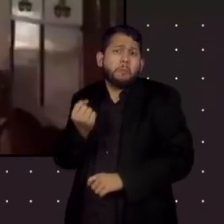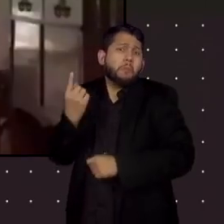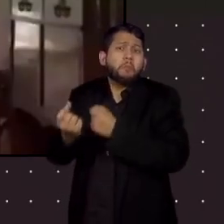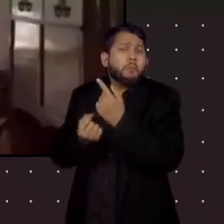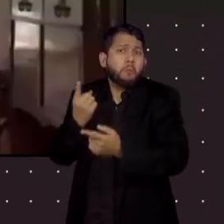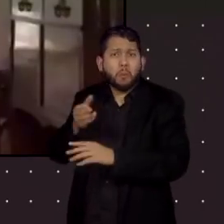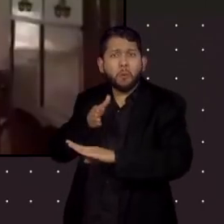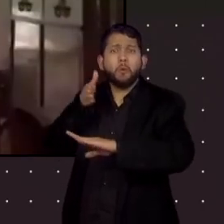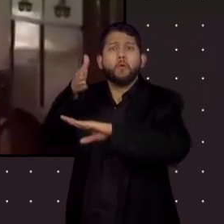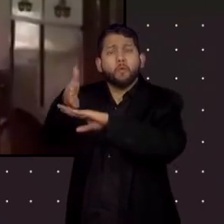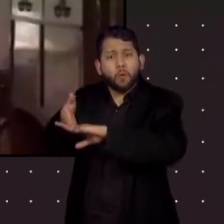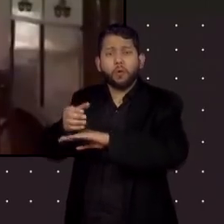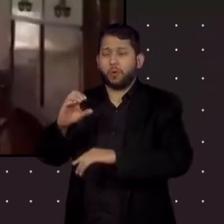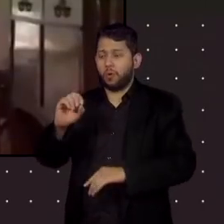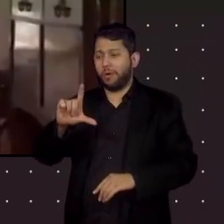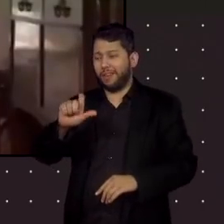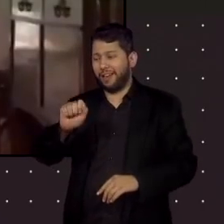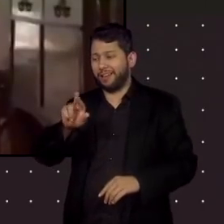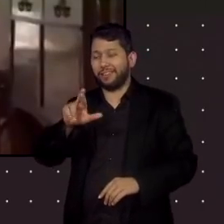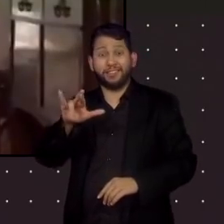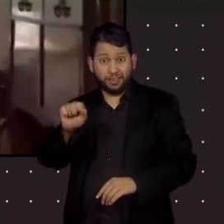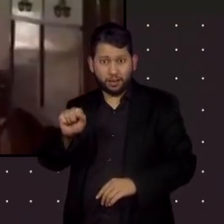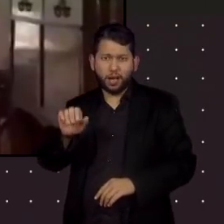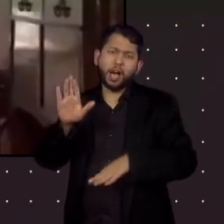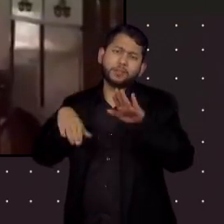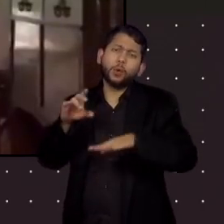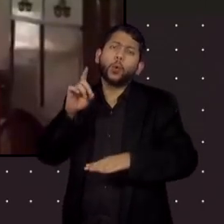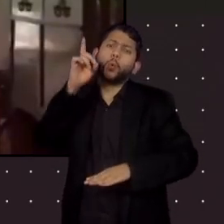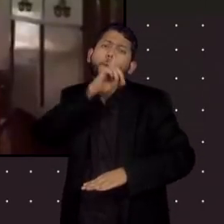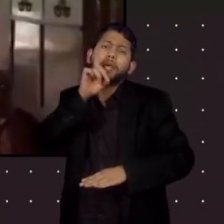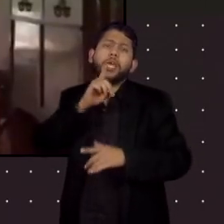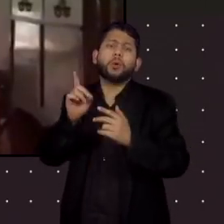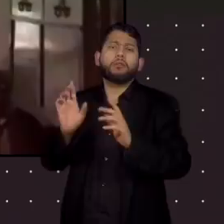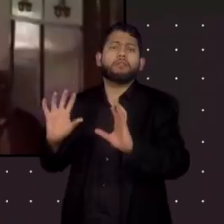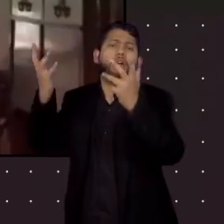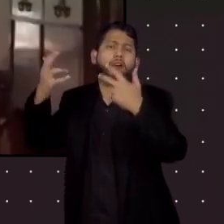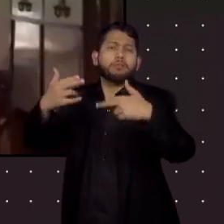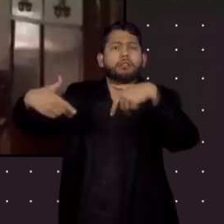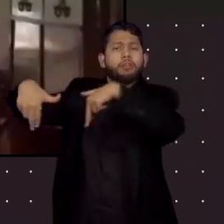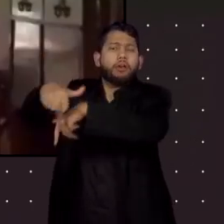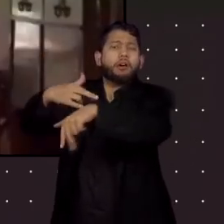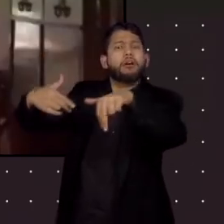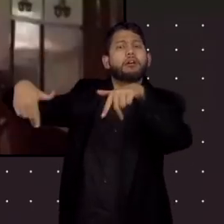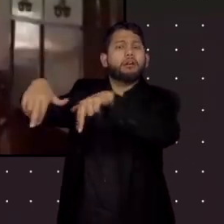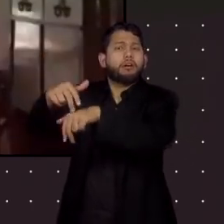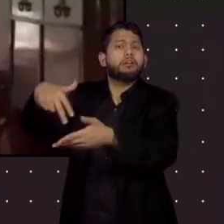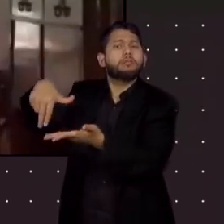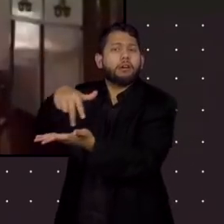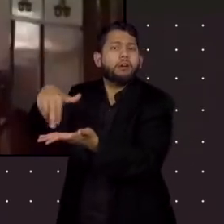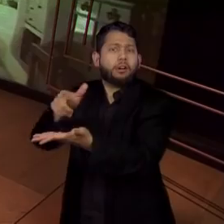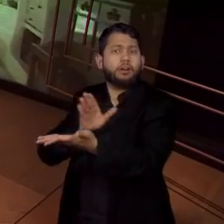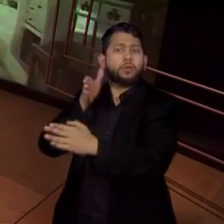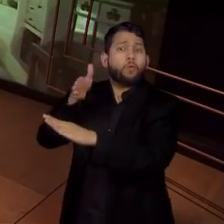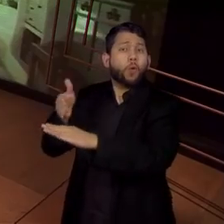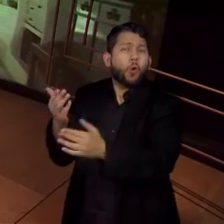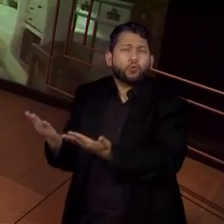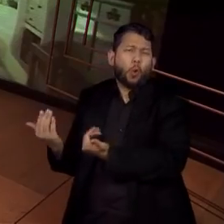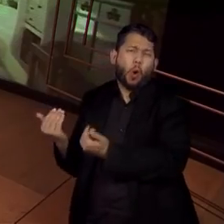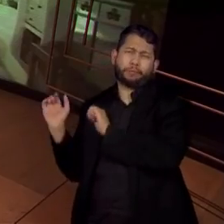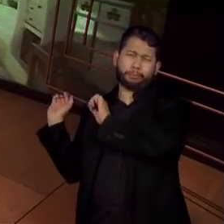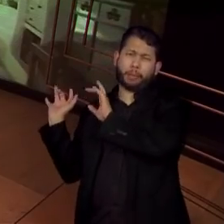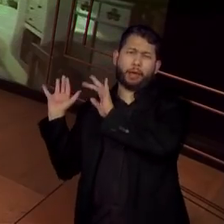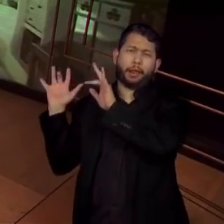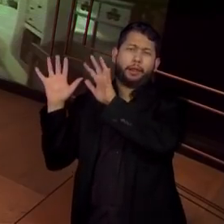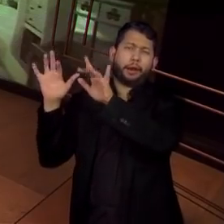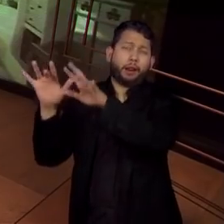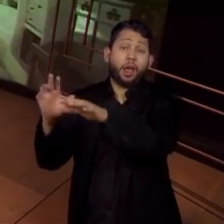o Olaria. Tinha umas domingueiras, umas coisas dançantes, assim, tinha umas domingueiras, a garotada, os jovens iam,